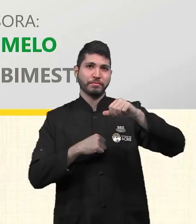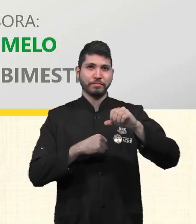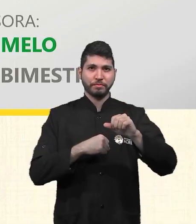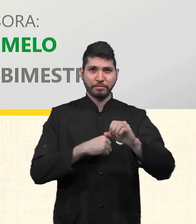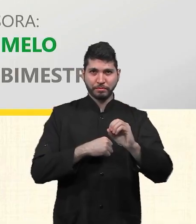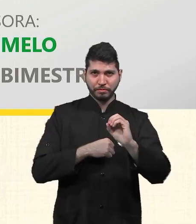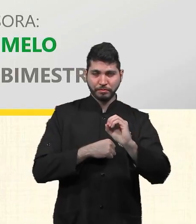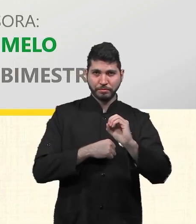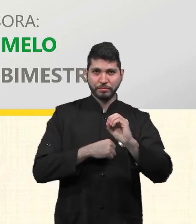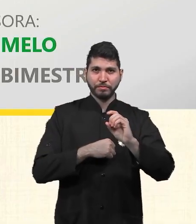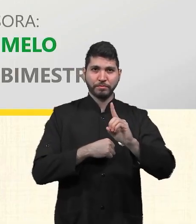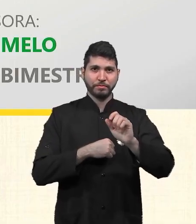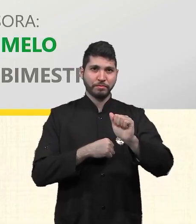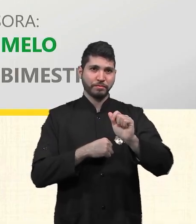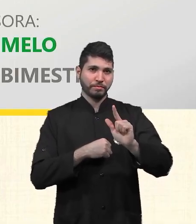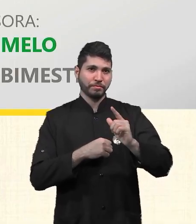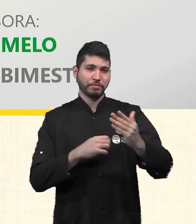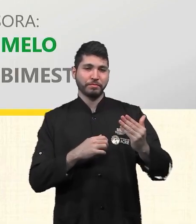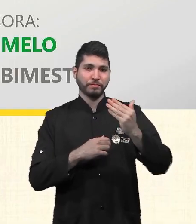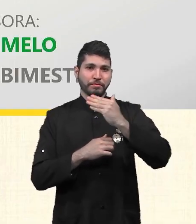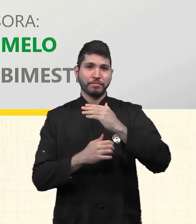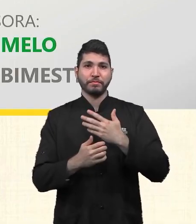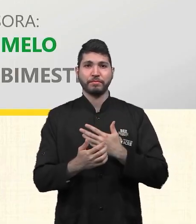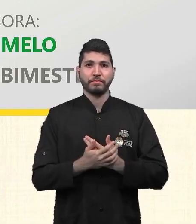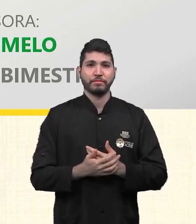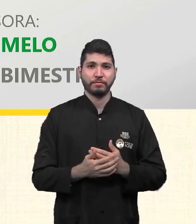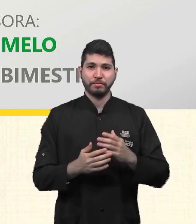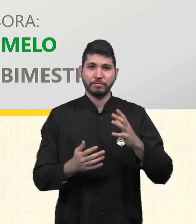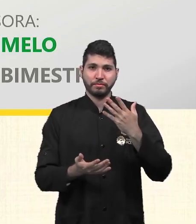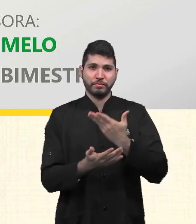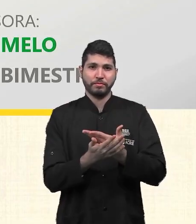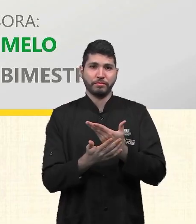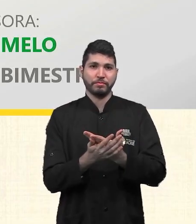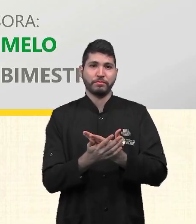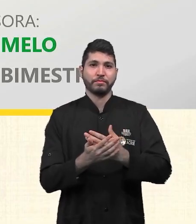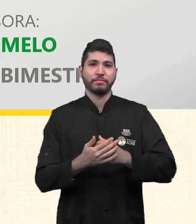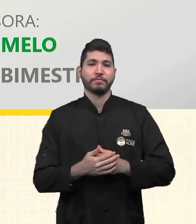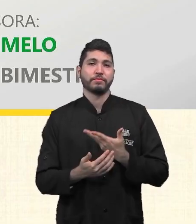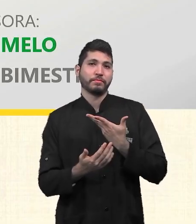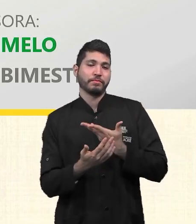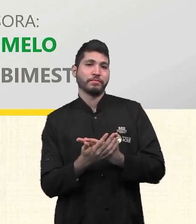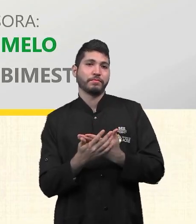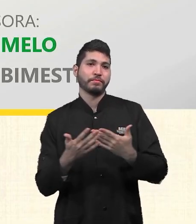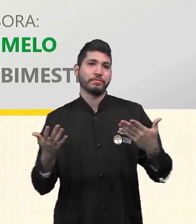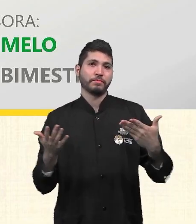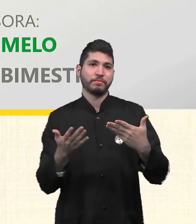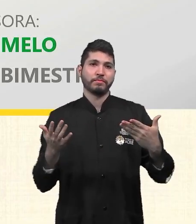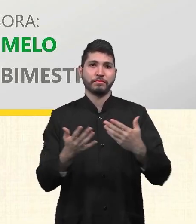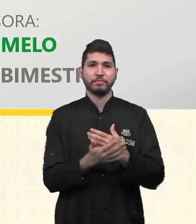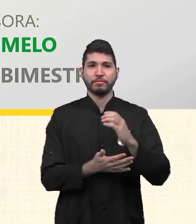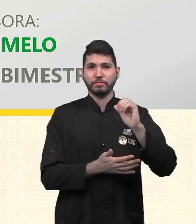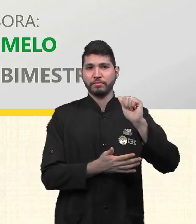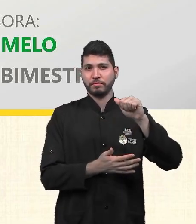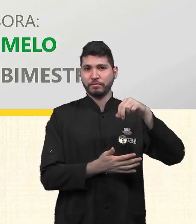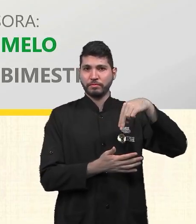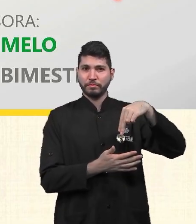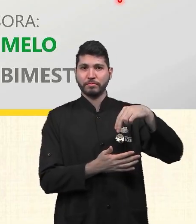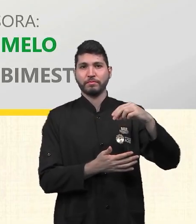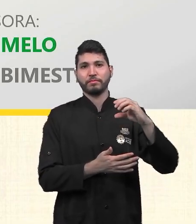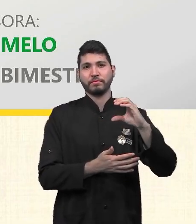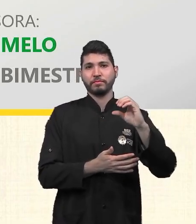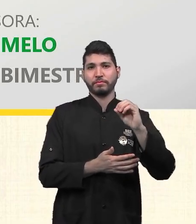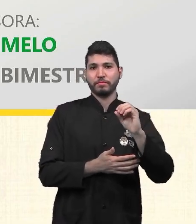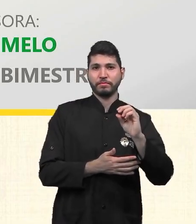tela quais são os modal verbs que nós vamos estudar na aula de hoje. Nós temos o can, o could, o may e